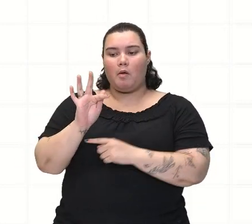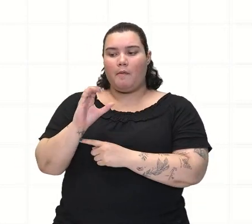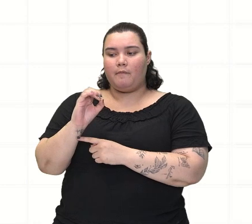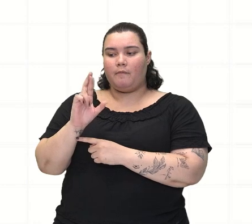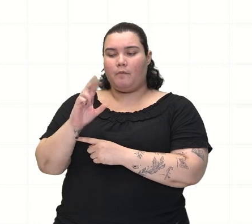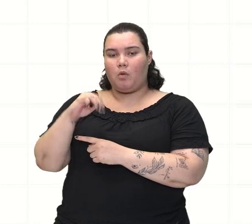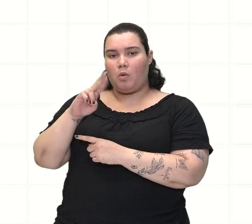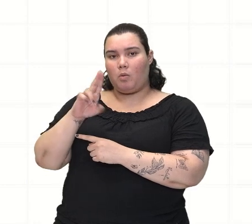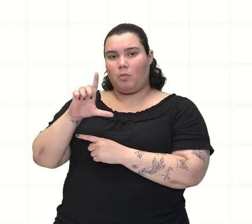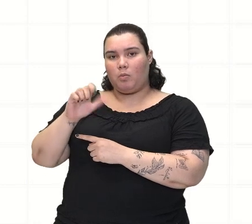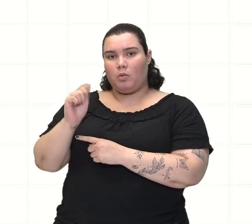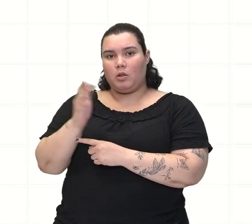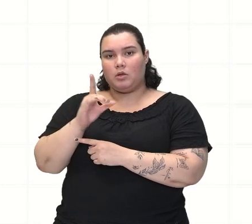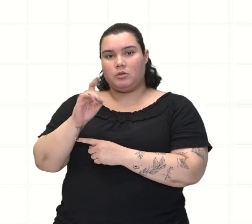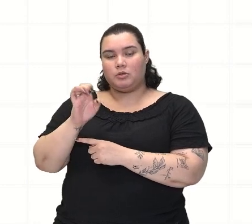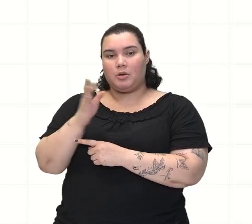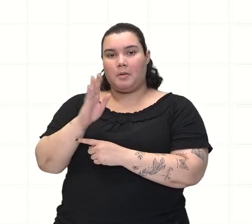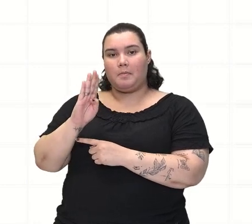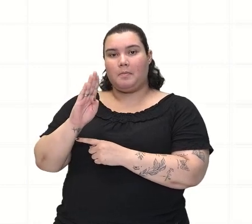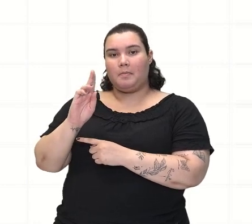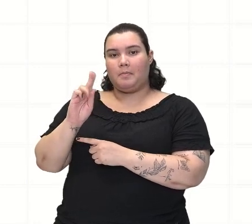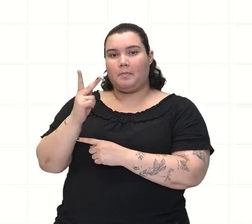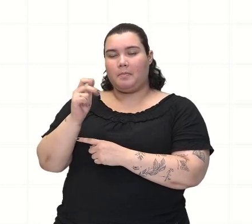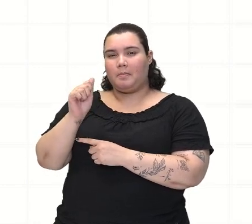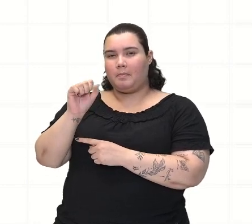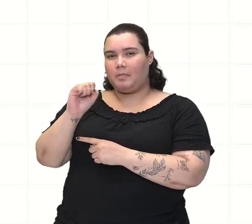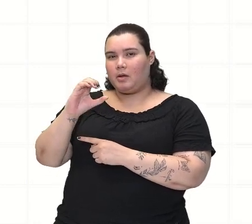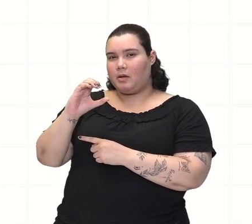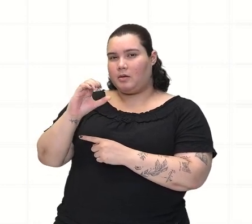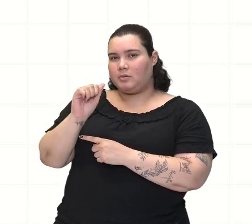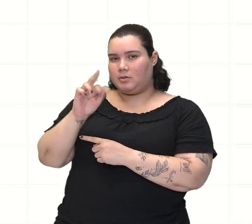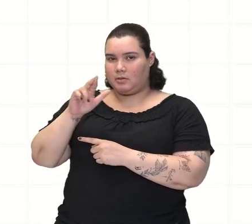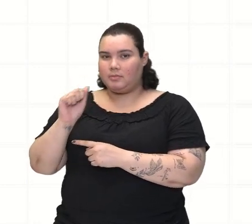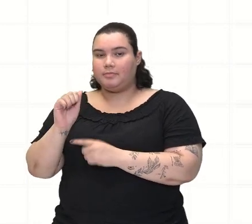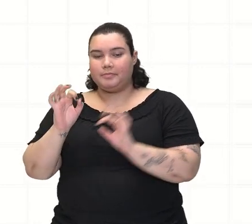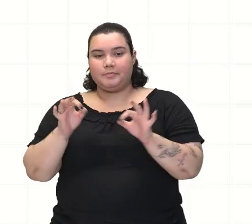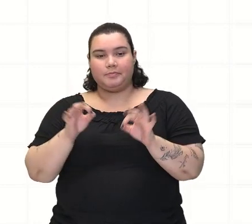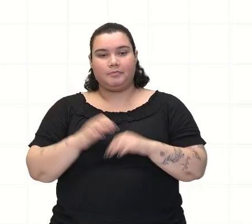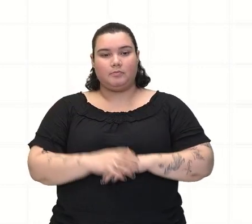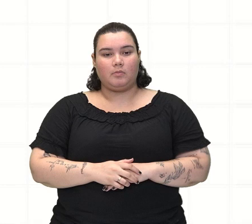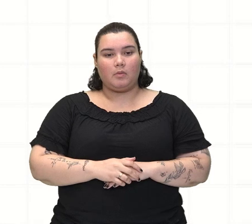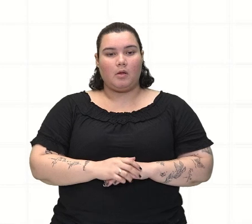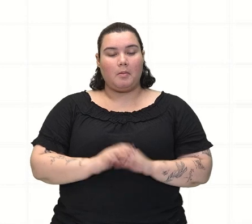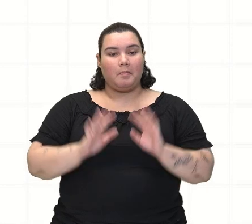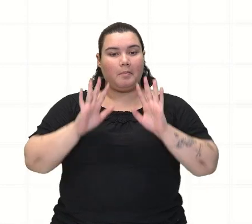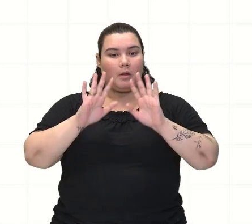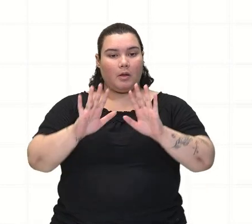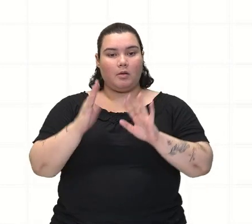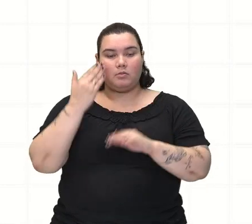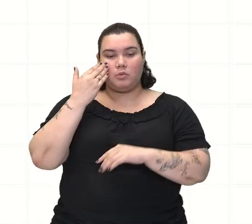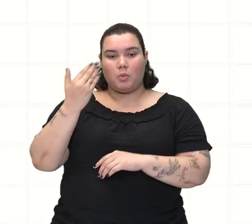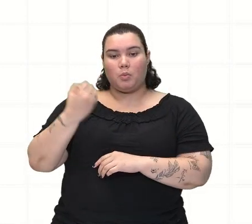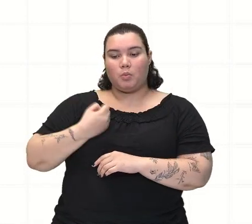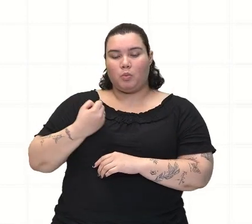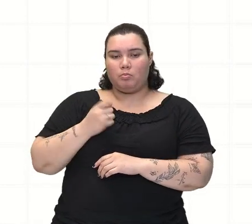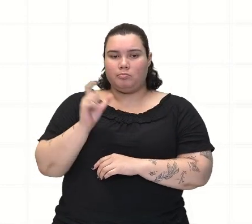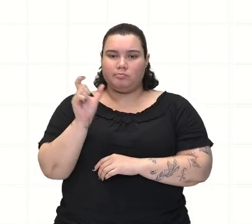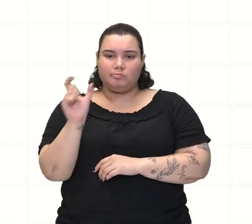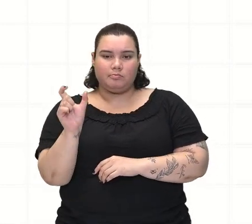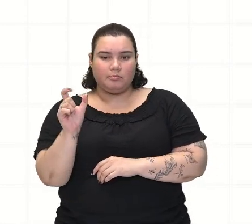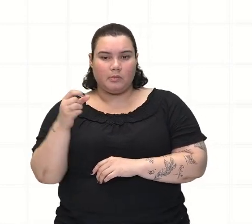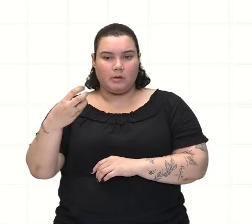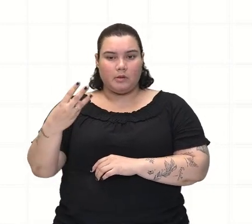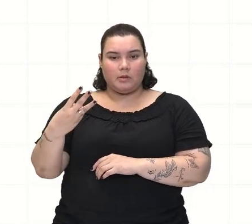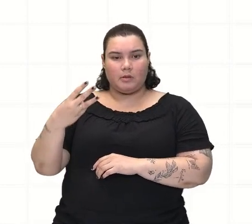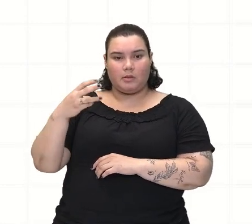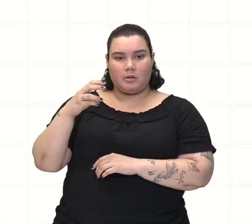pensar o seguinte, ó, esse termo aqui, ó, que é o termo independente, ele é